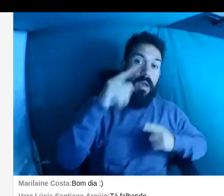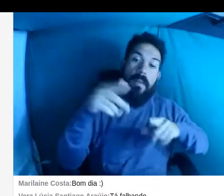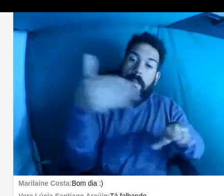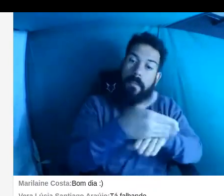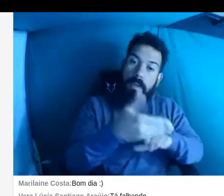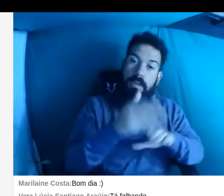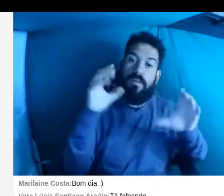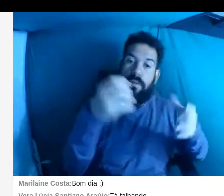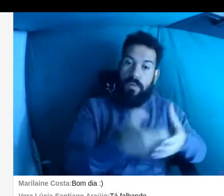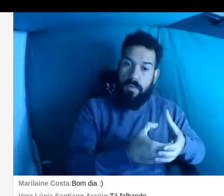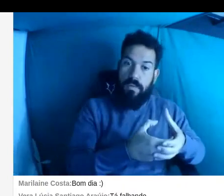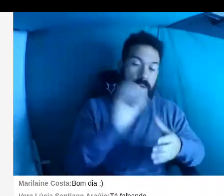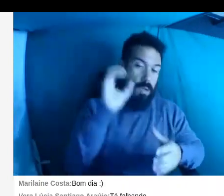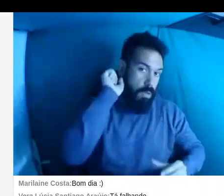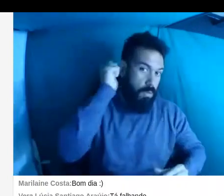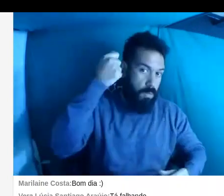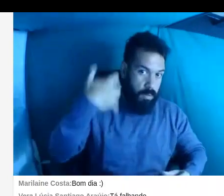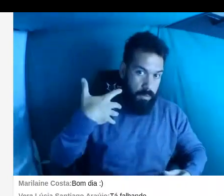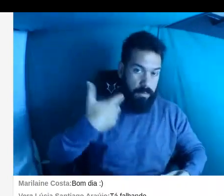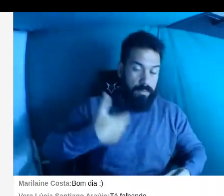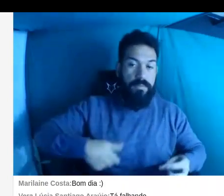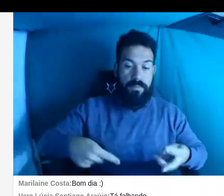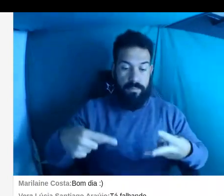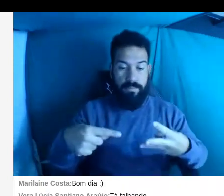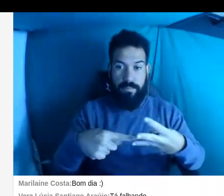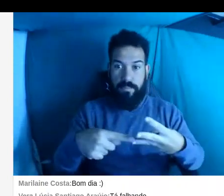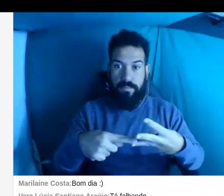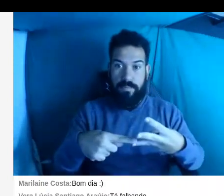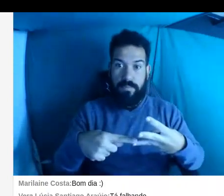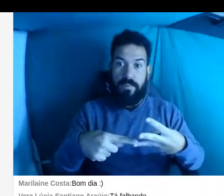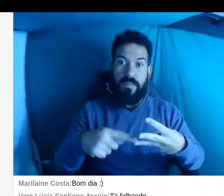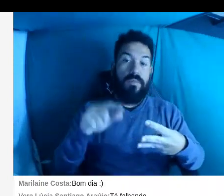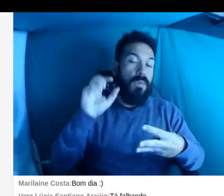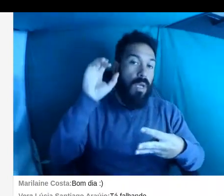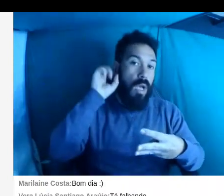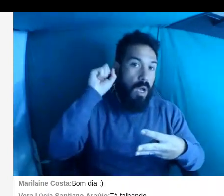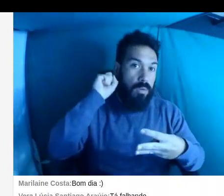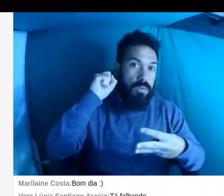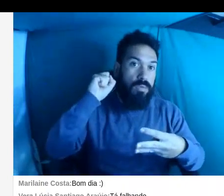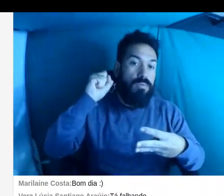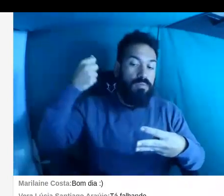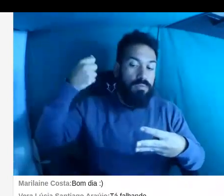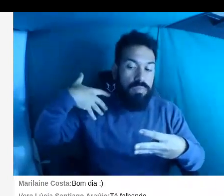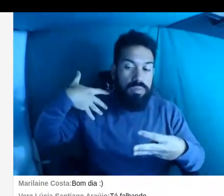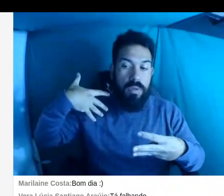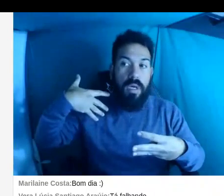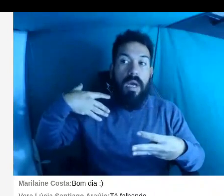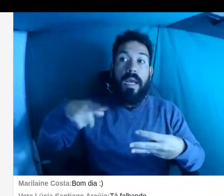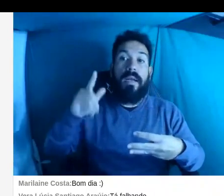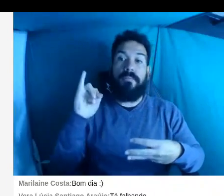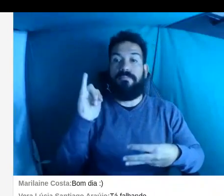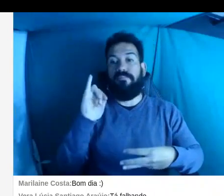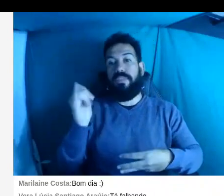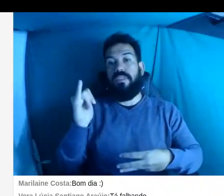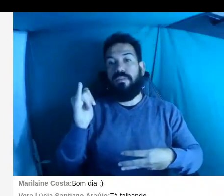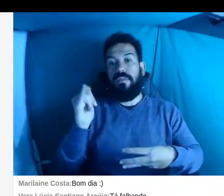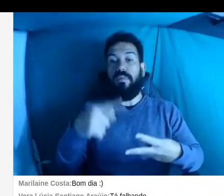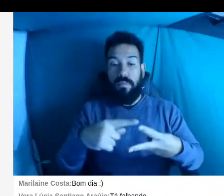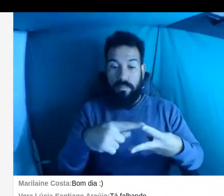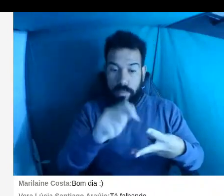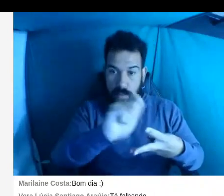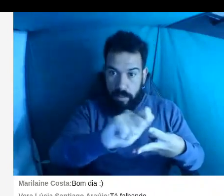eu vou falar mais sobre isso mais adiante. E o audiodescritor narrador, que é aquele que vai dar voz a esse roteiro de